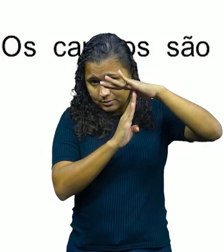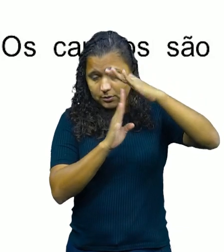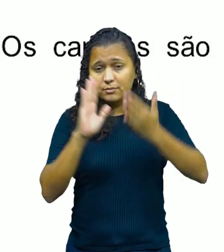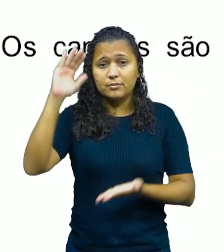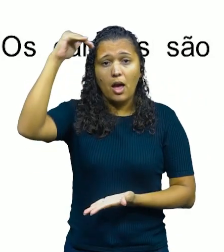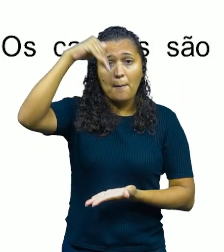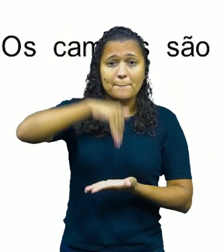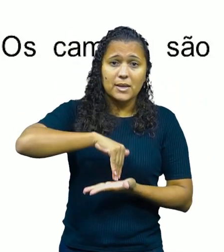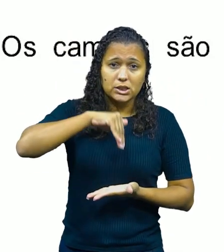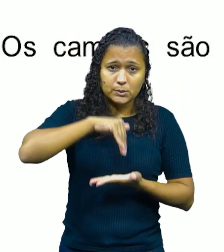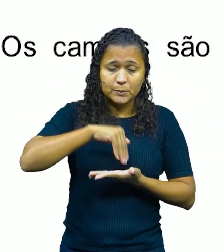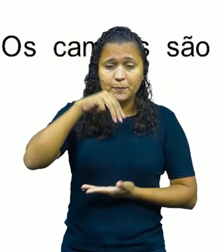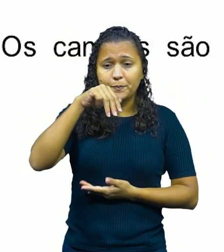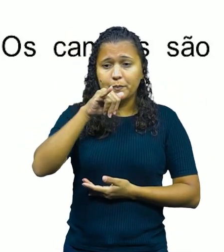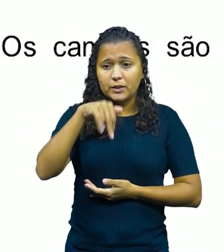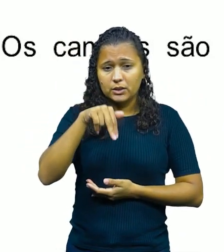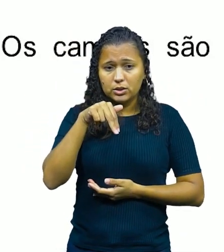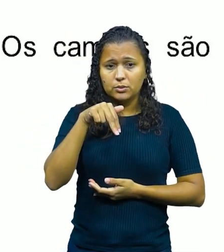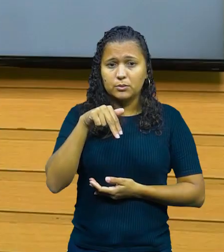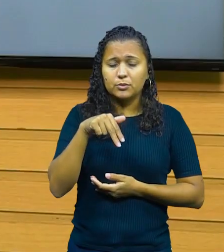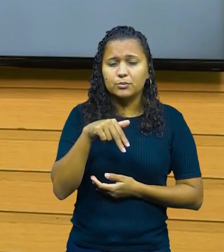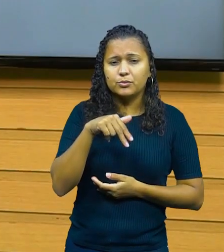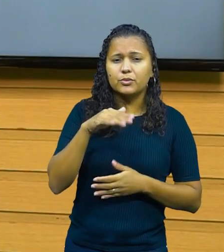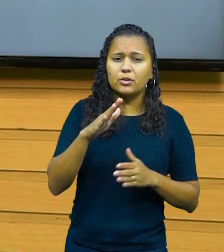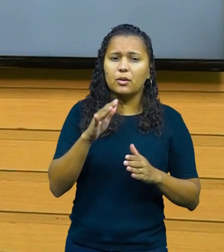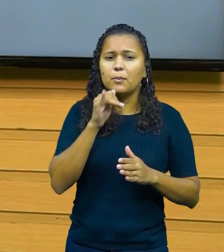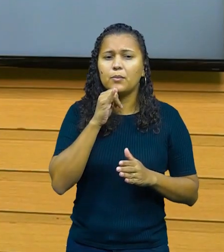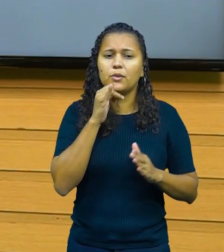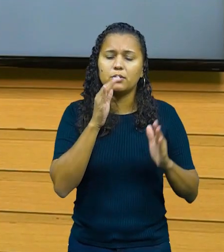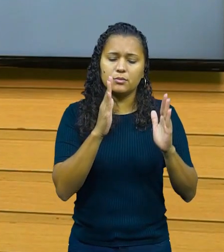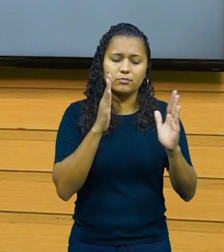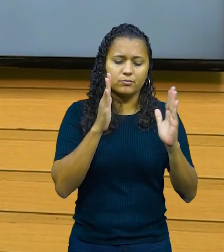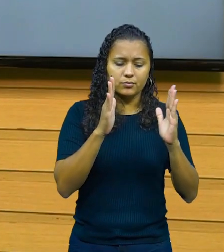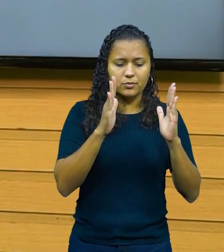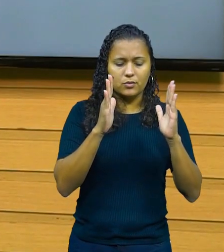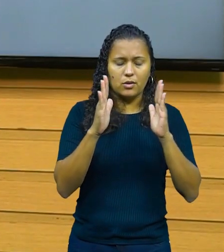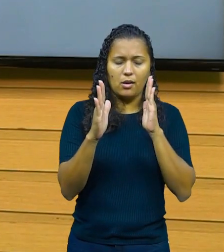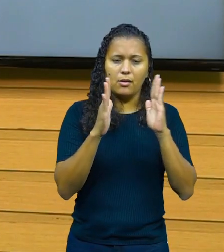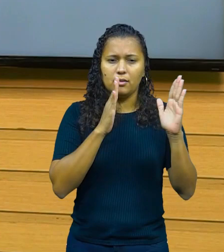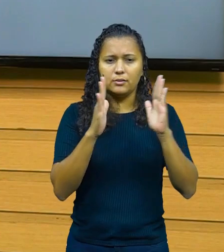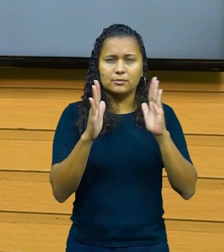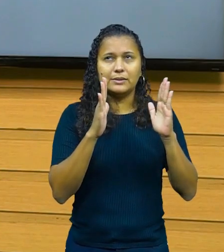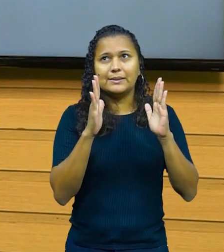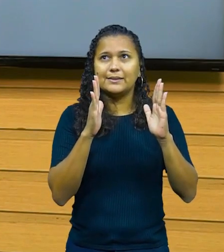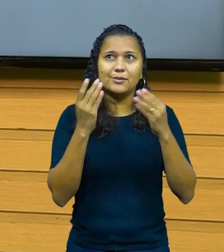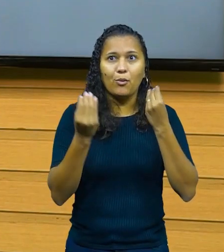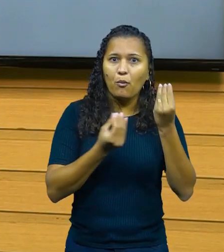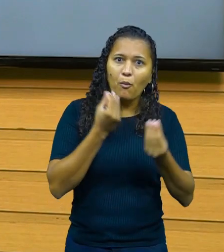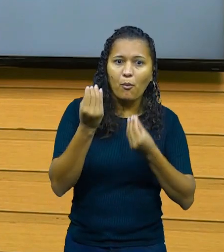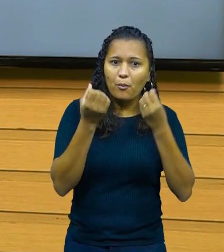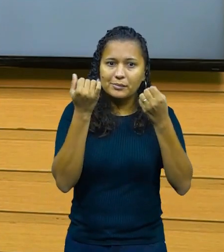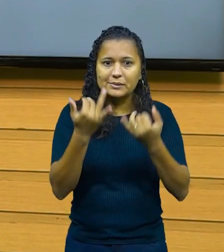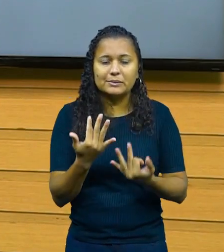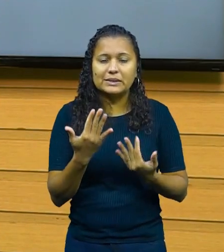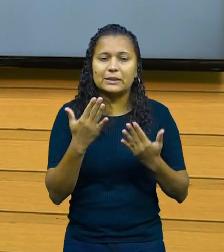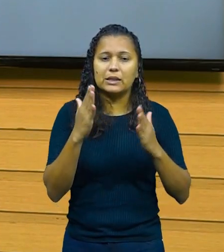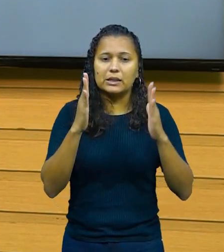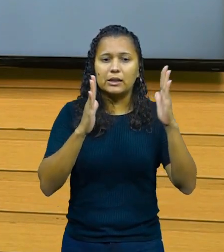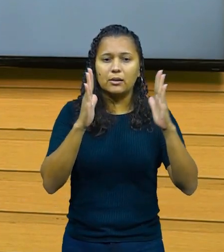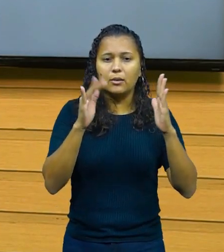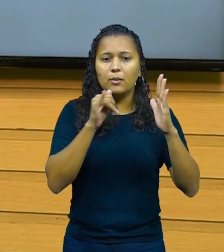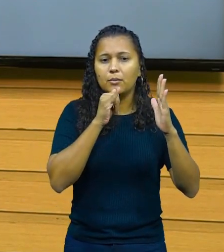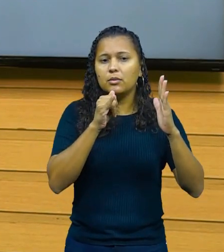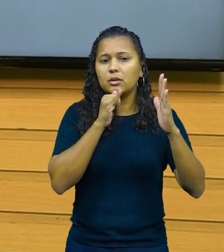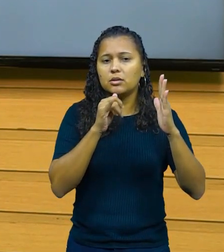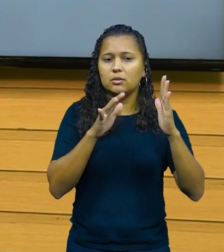à dimensão mínima. Então é ali onde você pode, como é que a gente pode traduzir numa linguagem mais clara? É